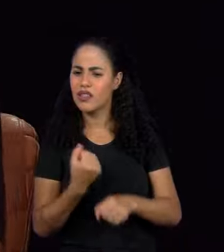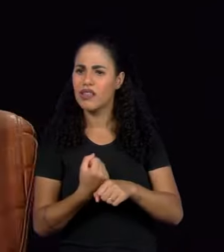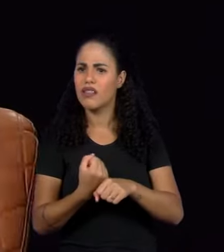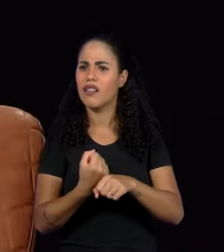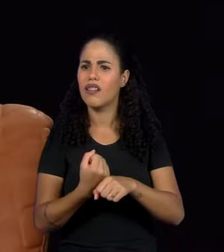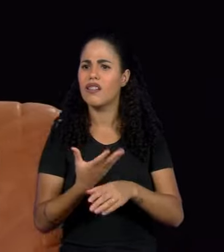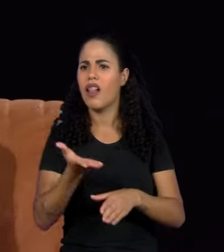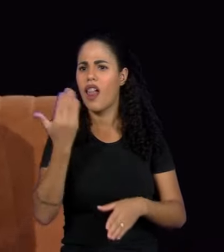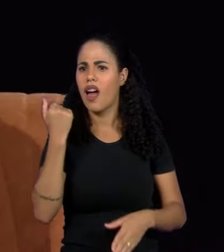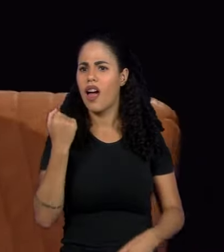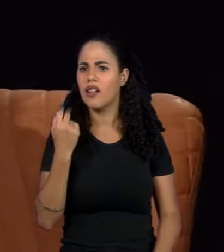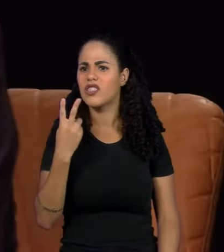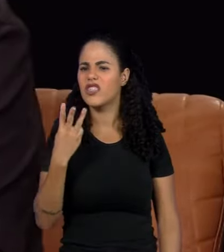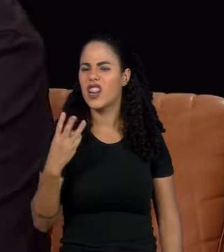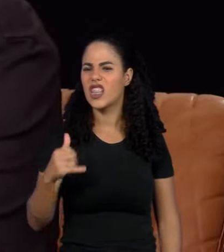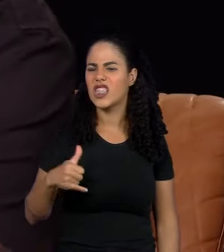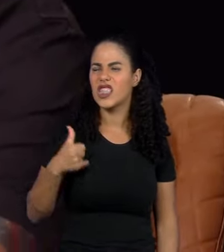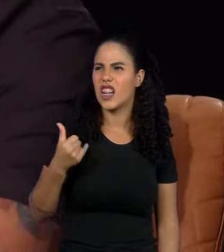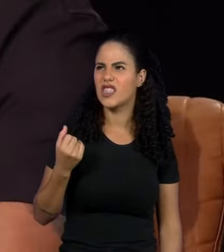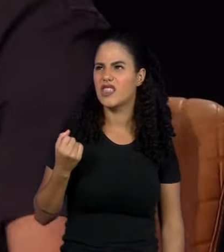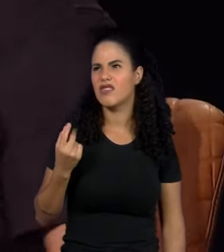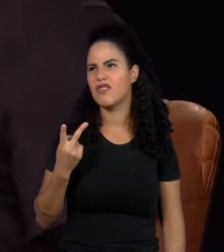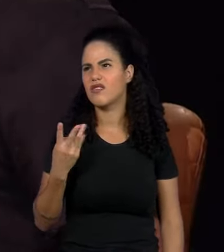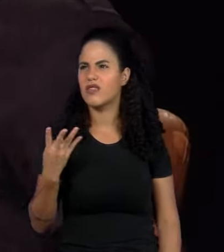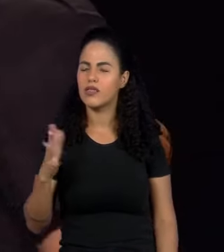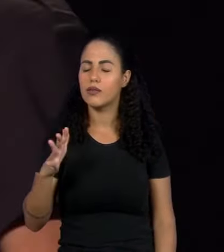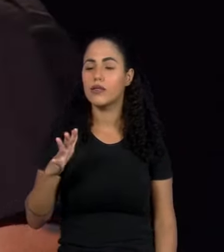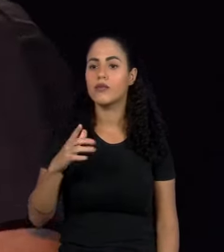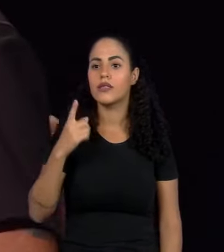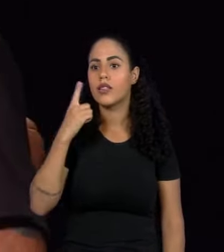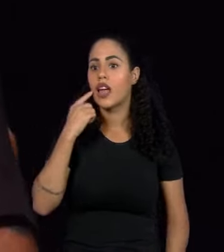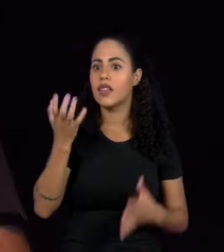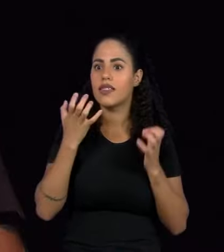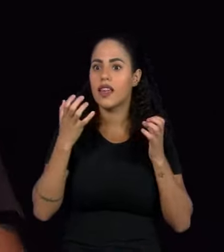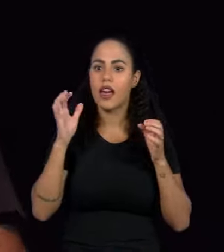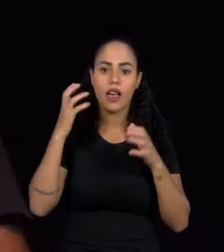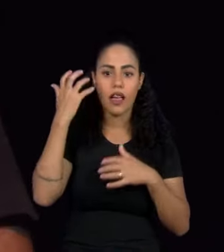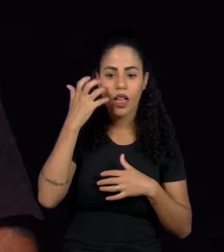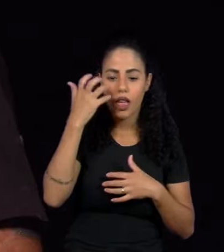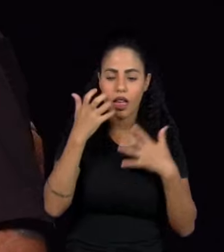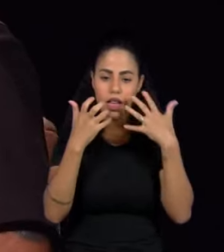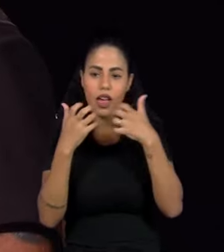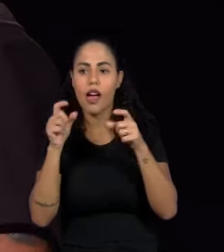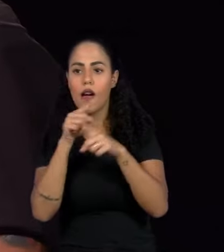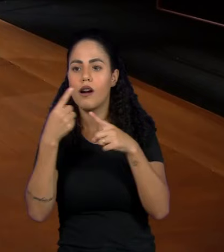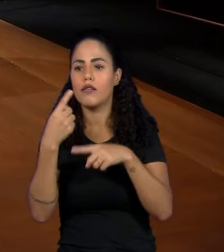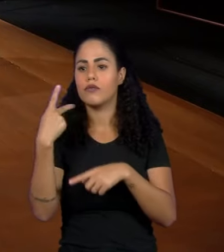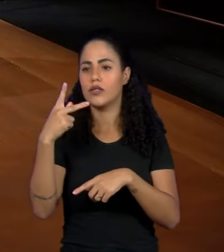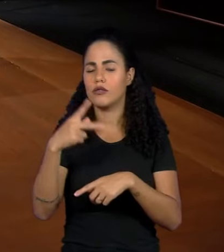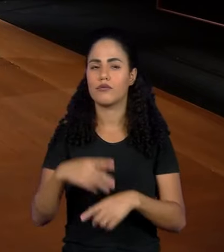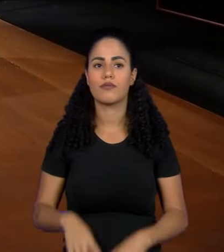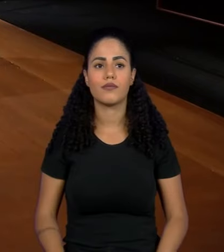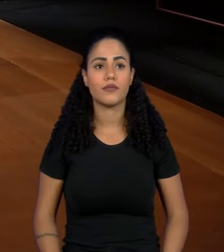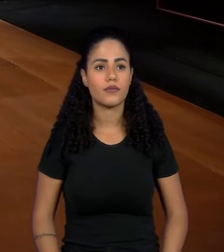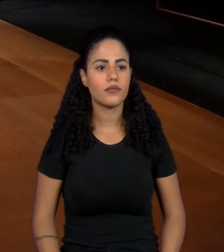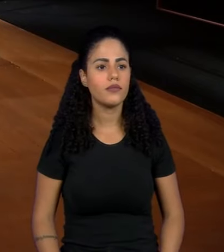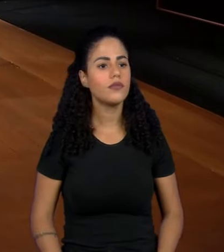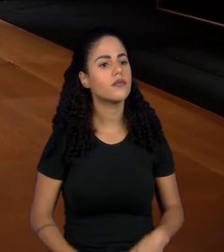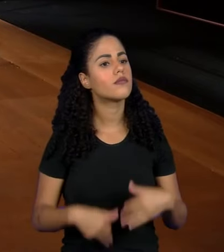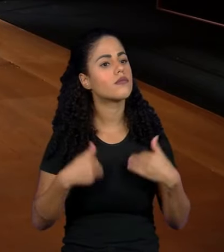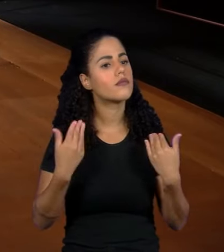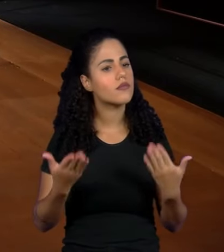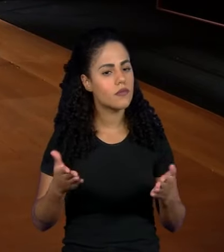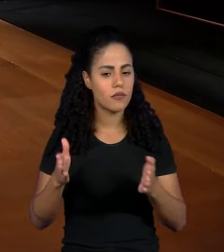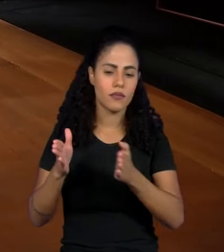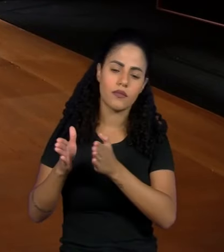nem aí para quem tá fazendo a promoção. Você vai falar de quem toca a sua música, né? Foi uma noite inesquecível, assim. Bom, mas aí começou uma fase de